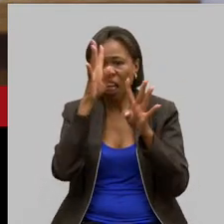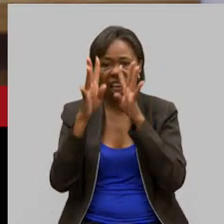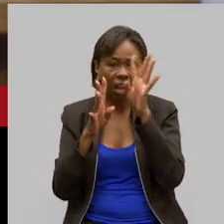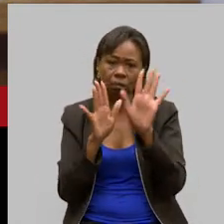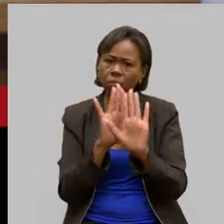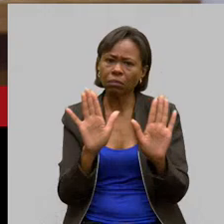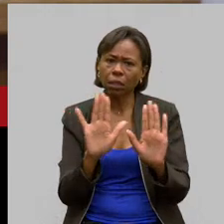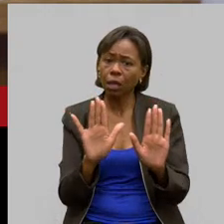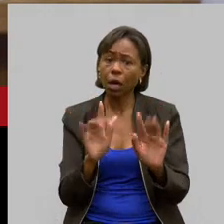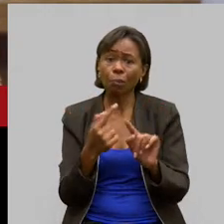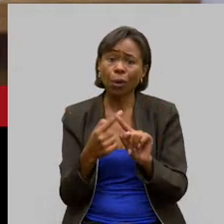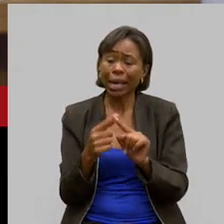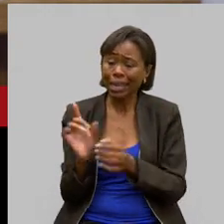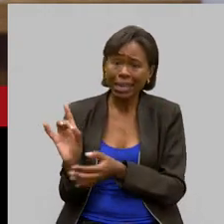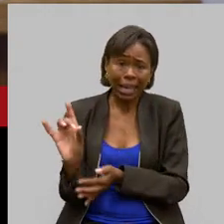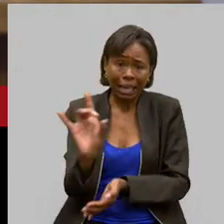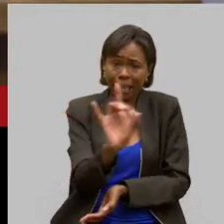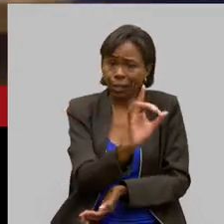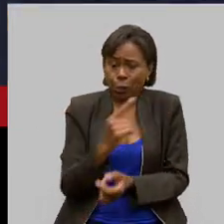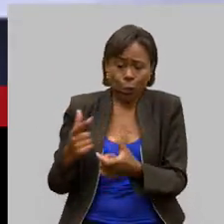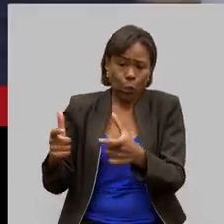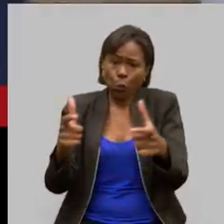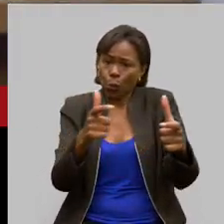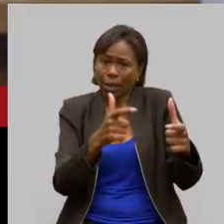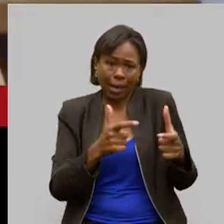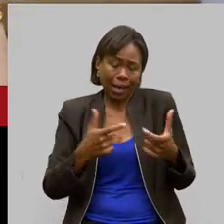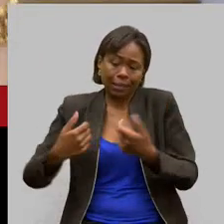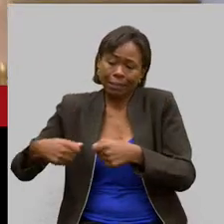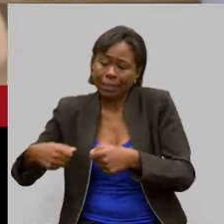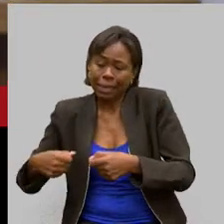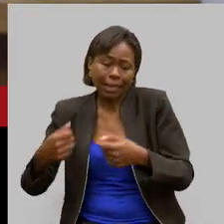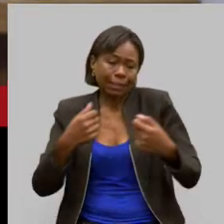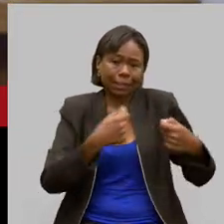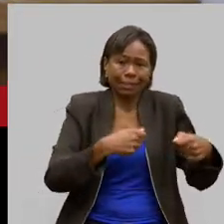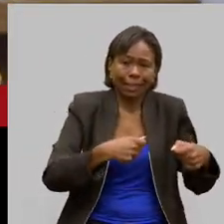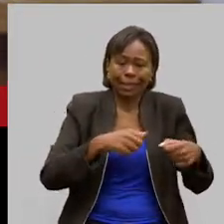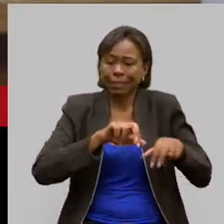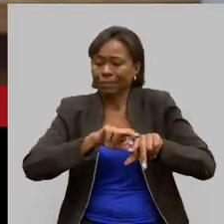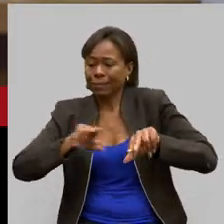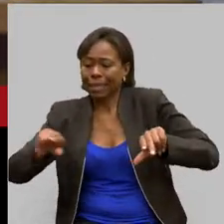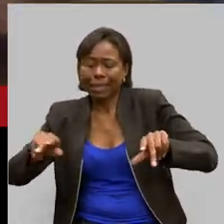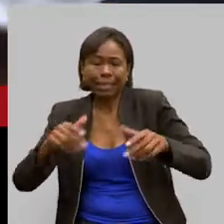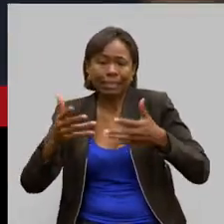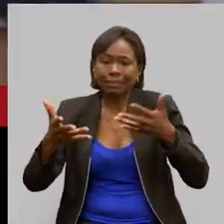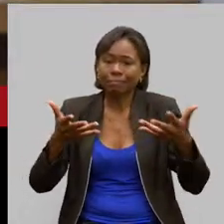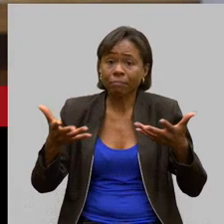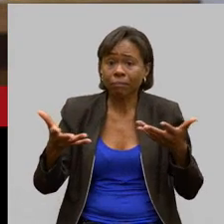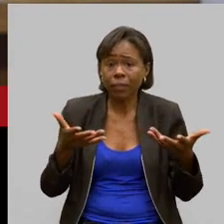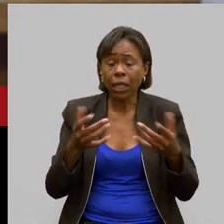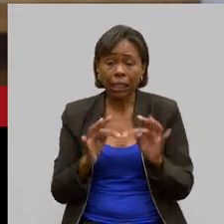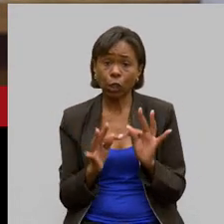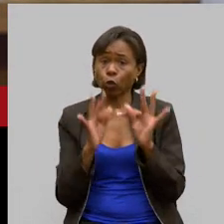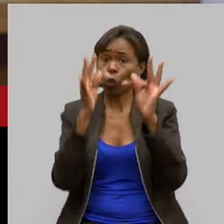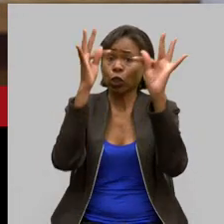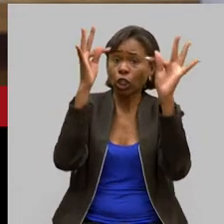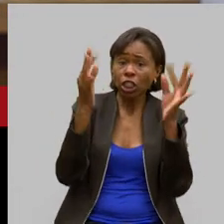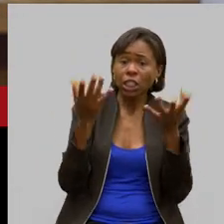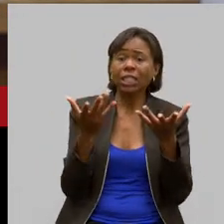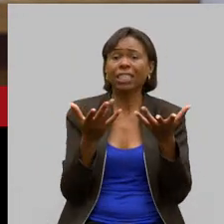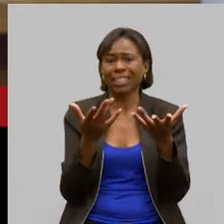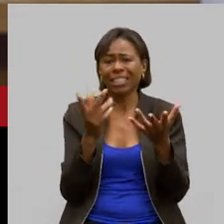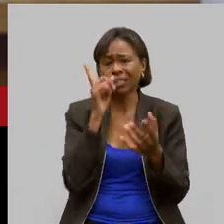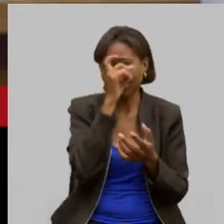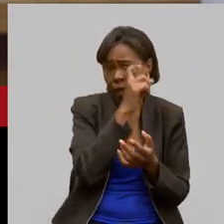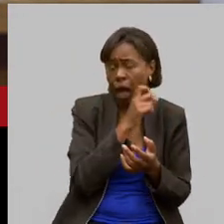são dinâmicas né A dinâmica vai vai vindo eh tecnologias e e a sociedade vai nos apresentando E